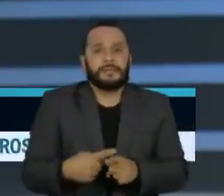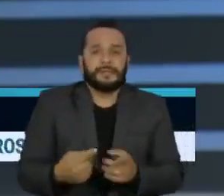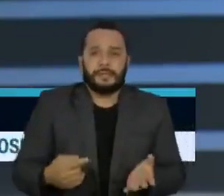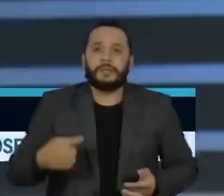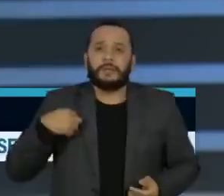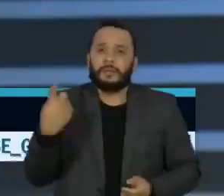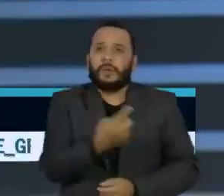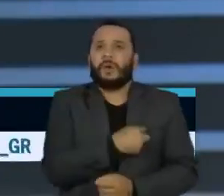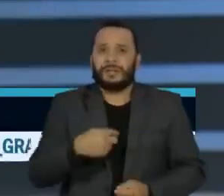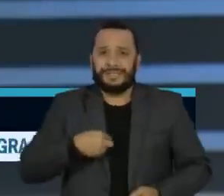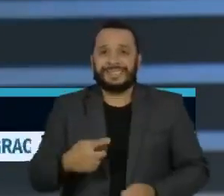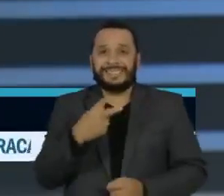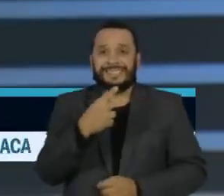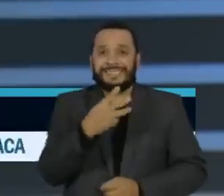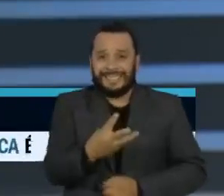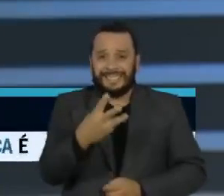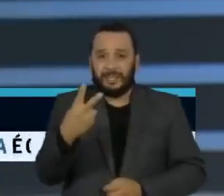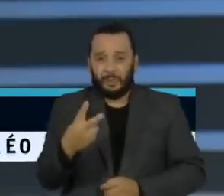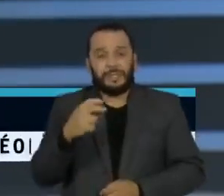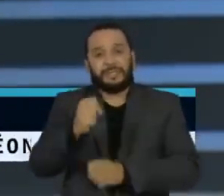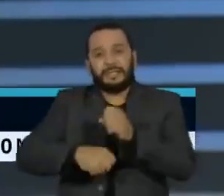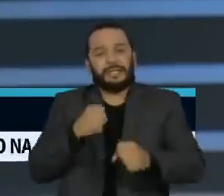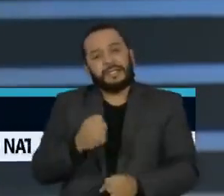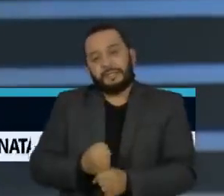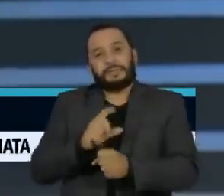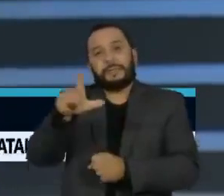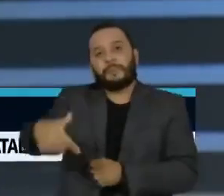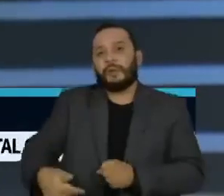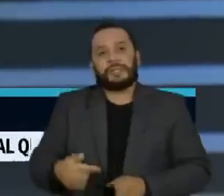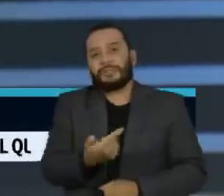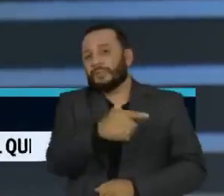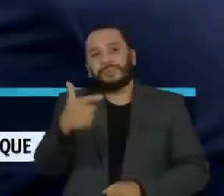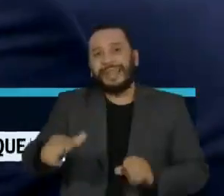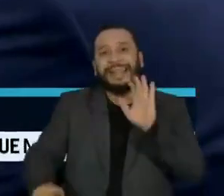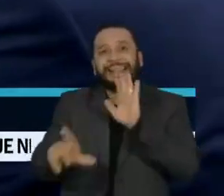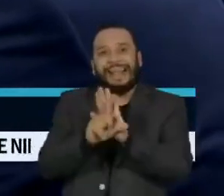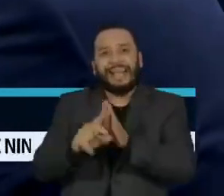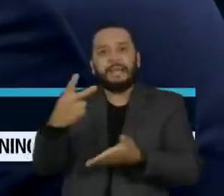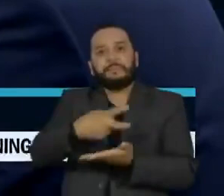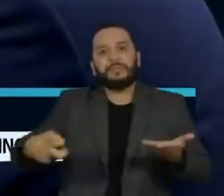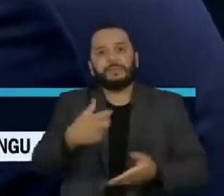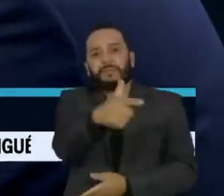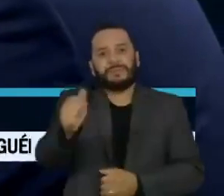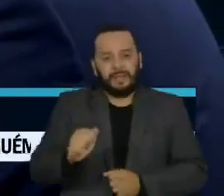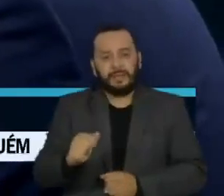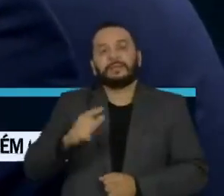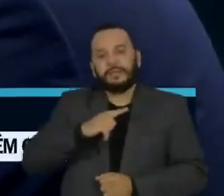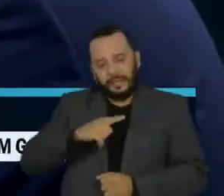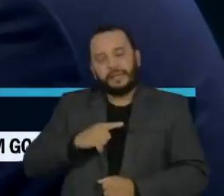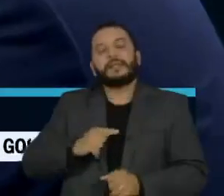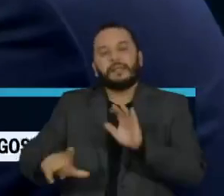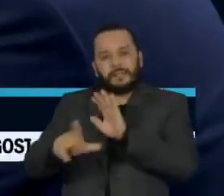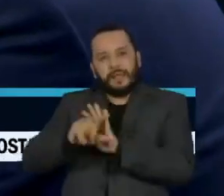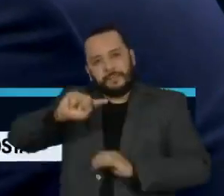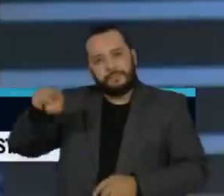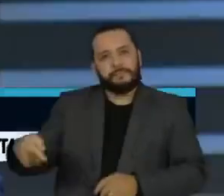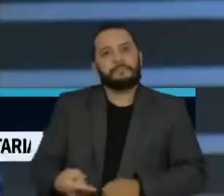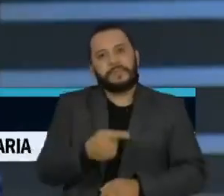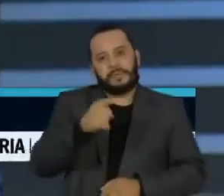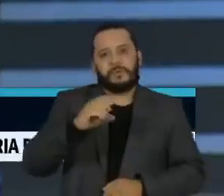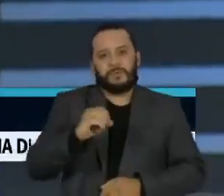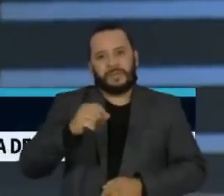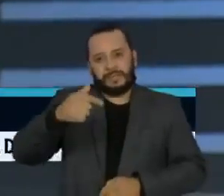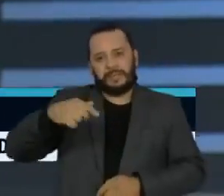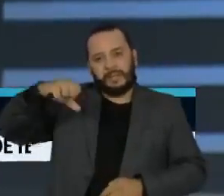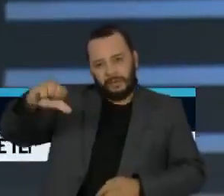incrível que pareça 32 anos depois uma lei do impeachment para a Constituição de 88 o que nós temos a lei 1.079 de Dez de